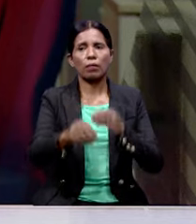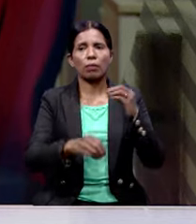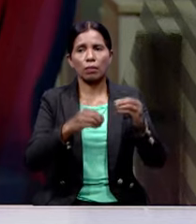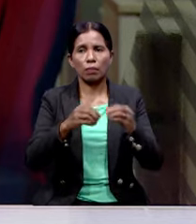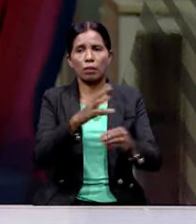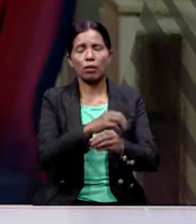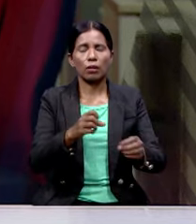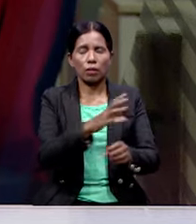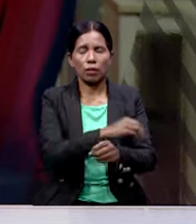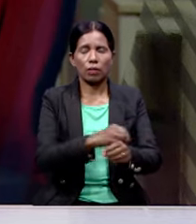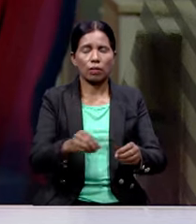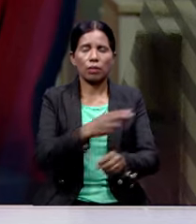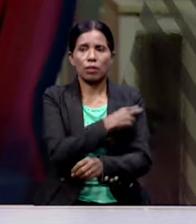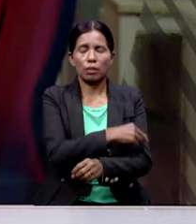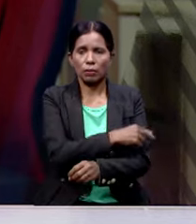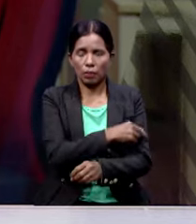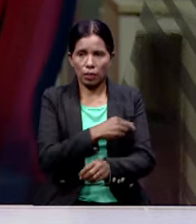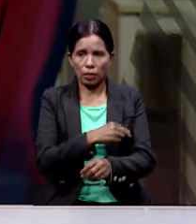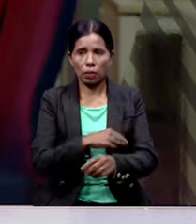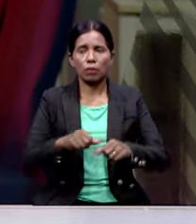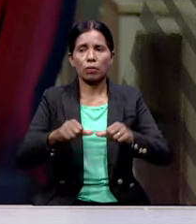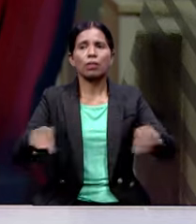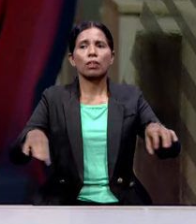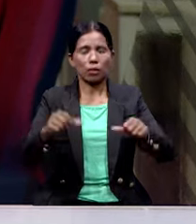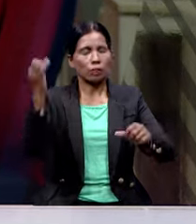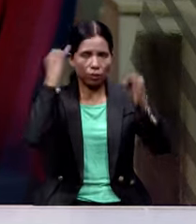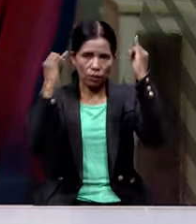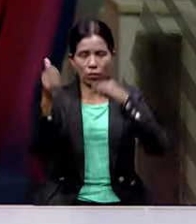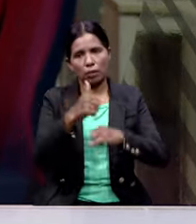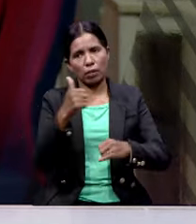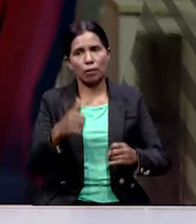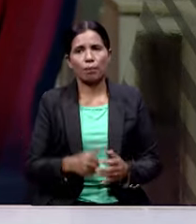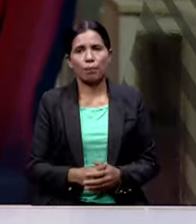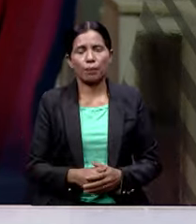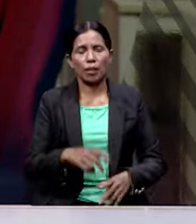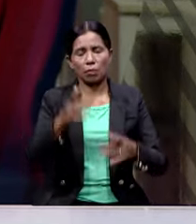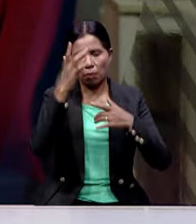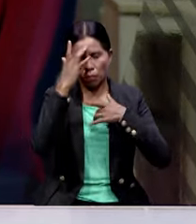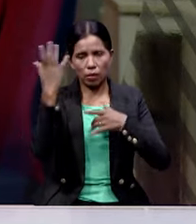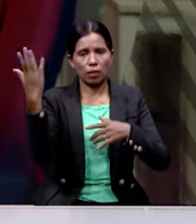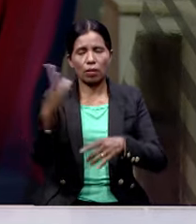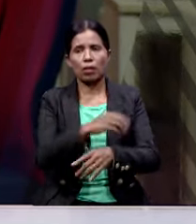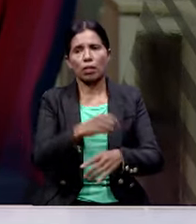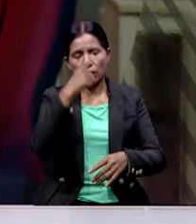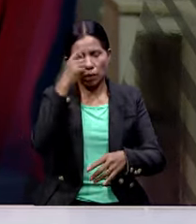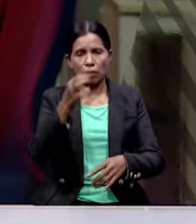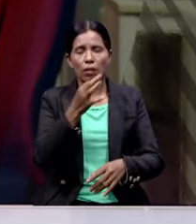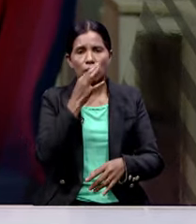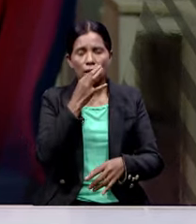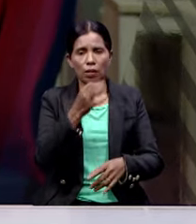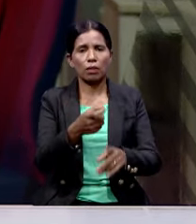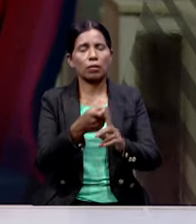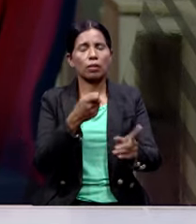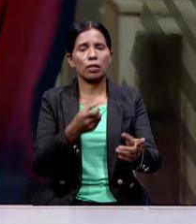pessoal de saúde contratado e centro de saúde Formosa continua serviço voluntariamente. Paciente maioria sofre mora stroke também consumo raha importado.